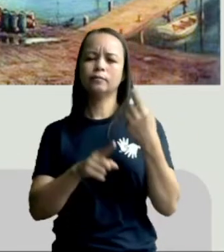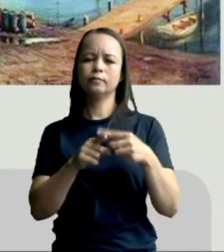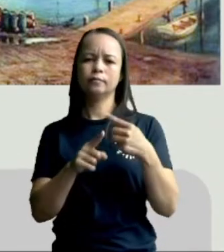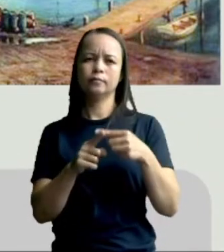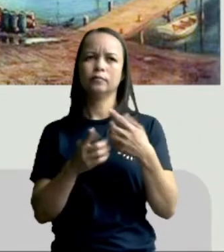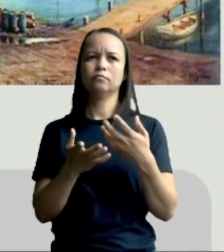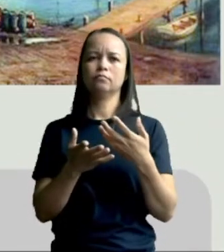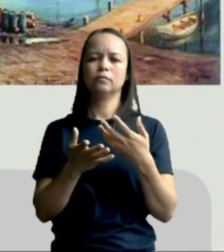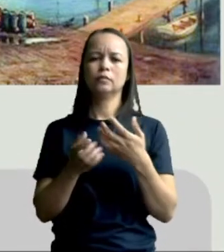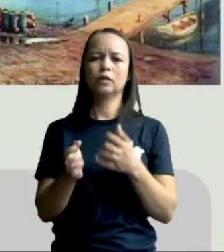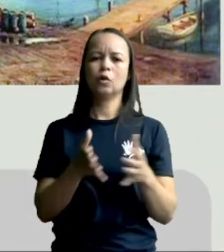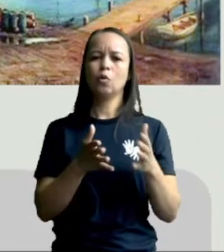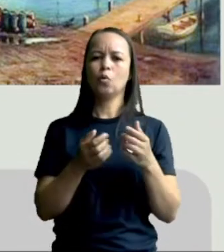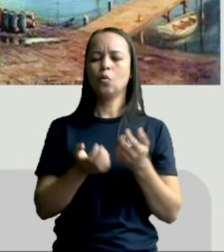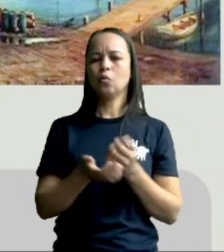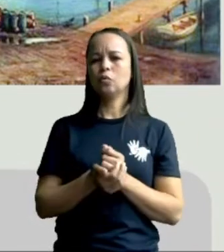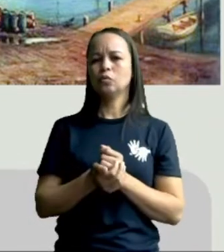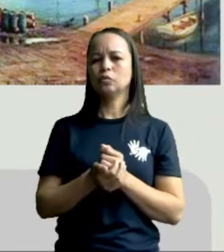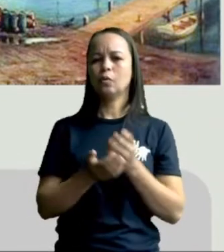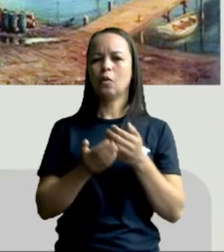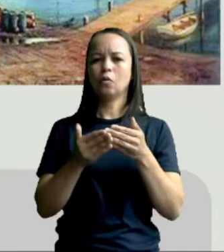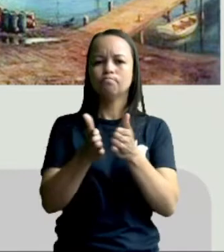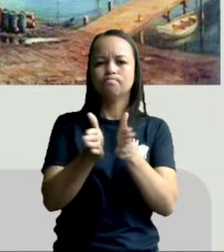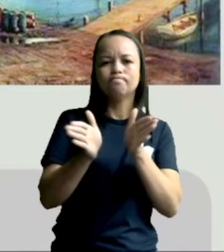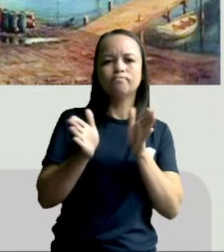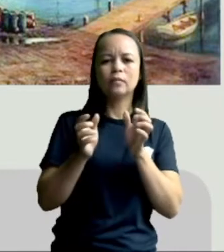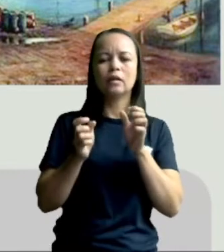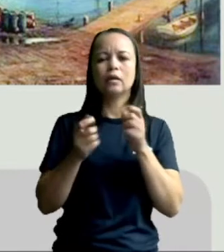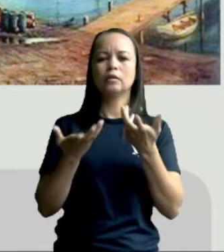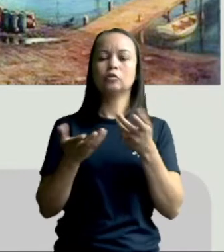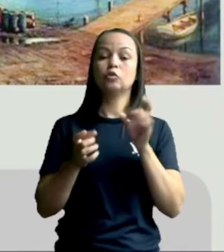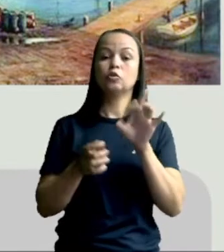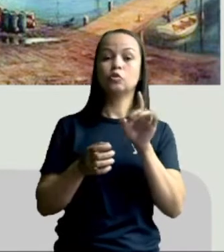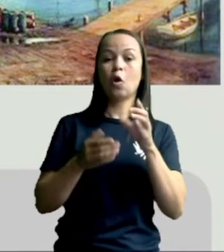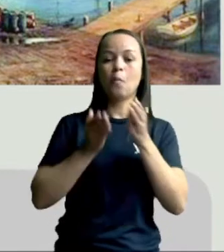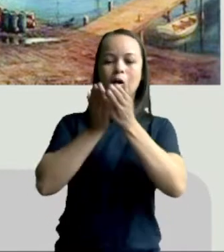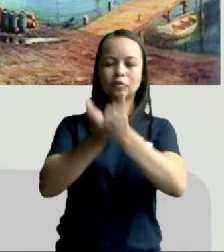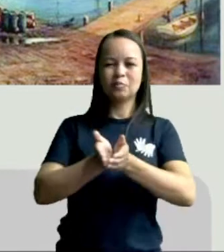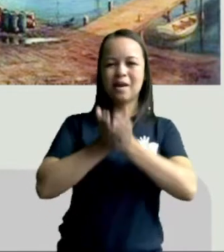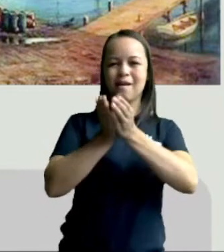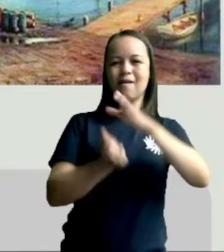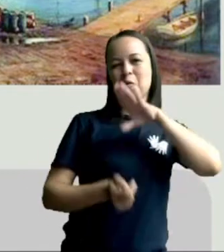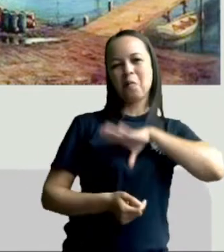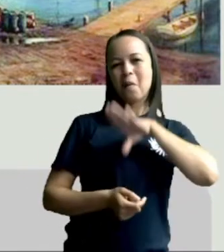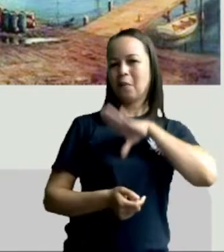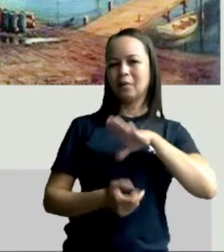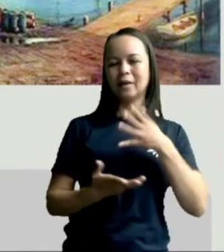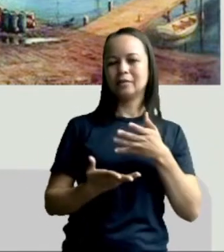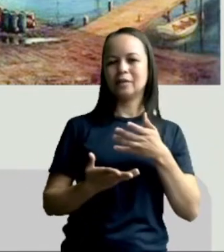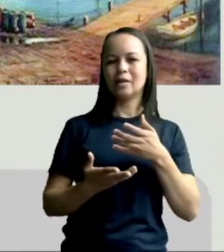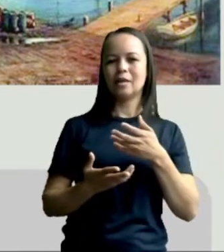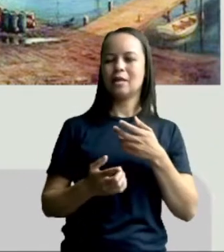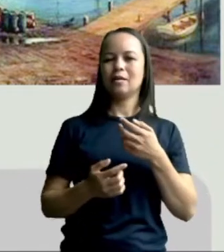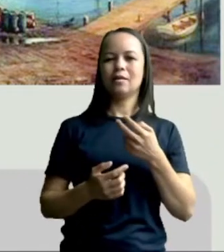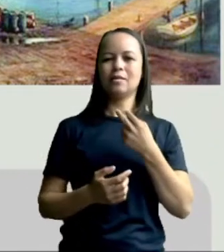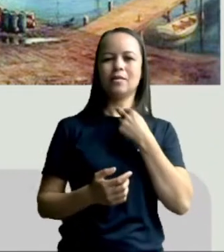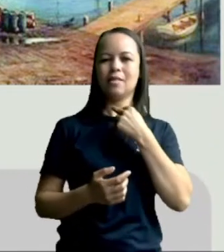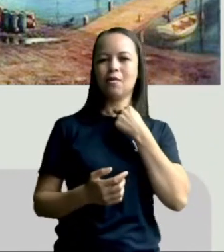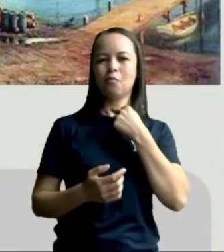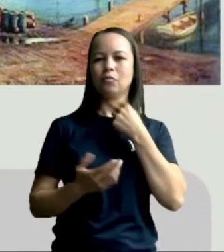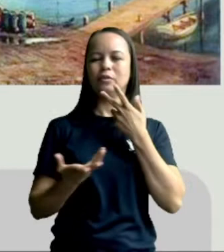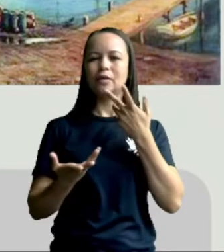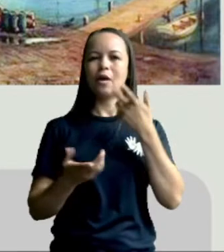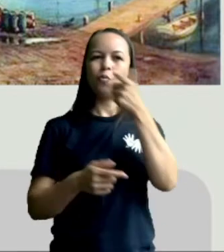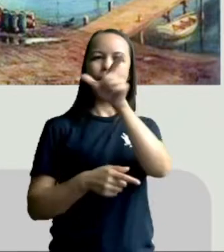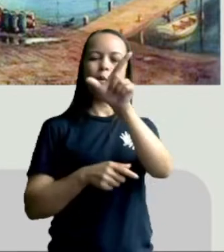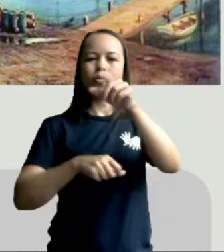até então os portos brasileiros estavam abertos apenas para as embarcações portuguesas. Não existia outro